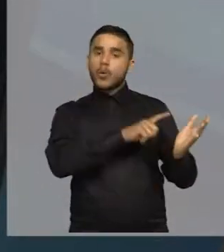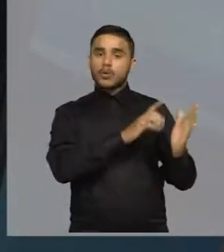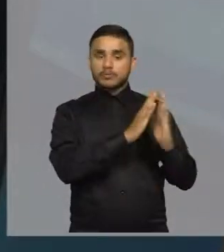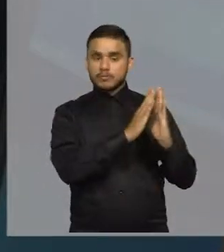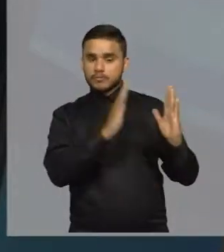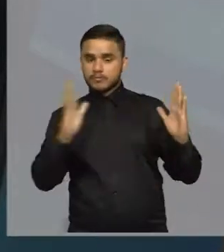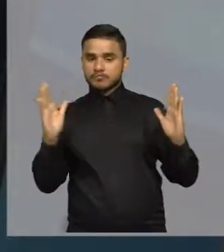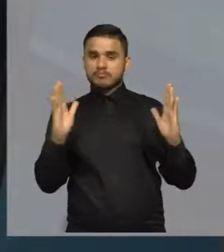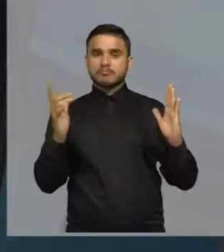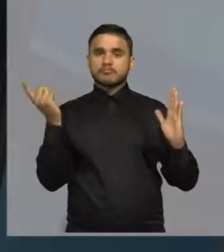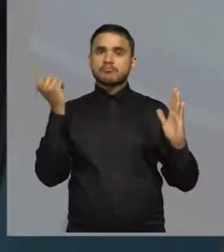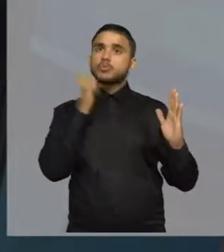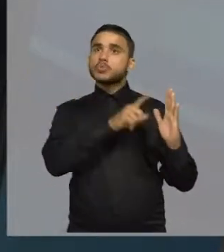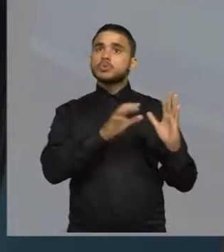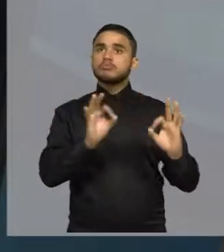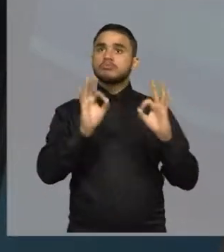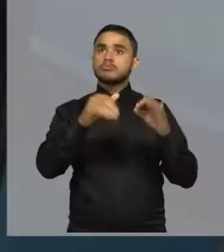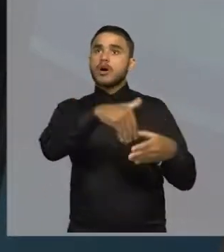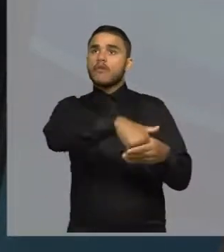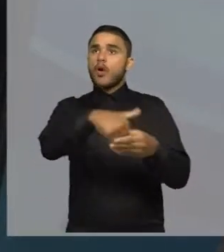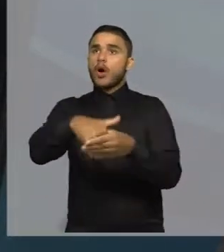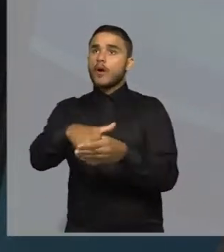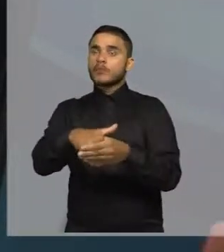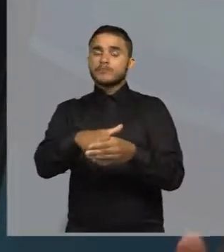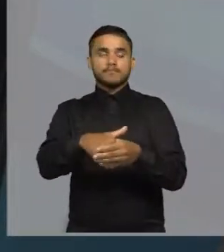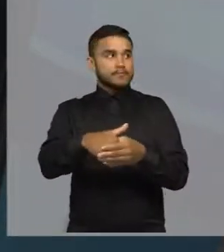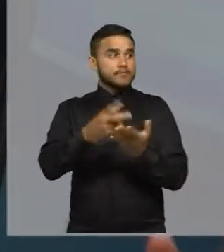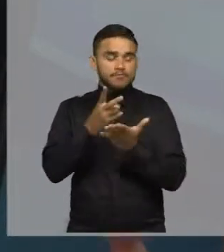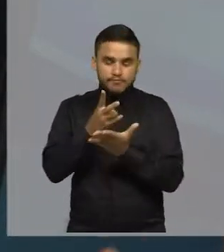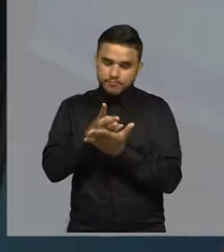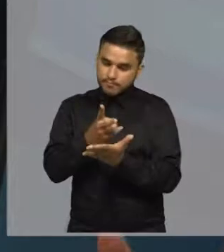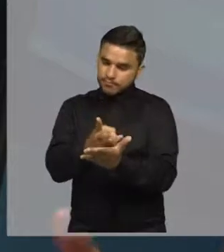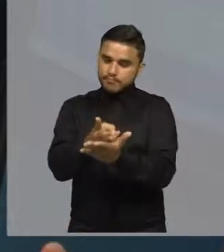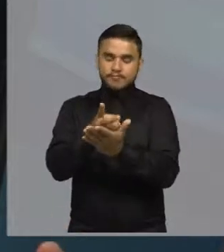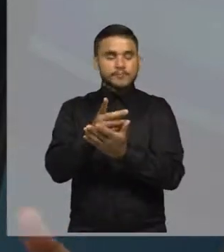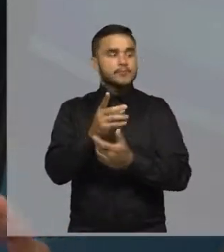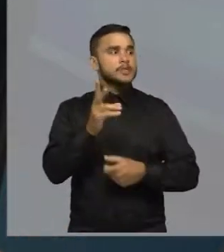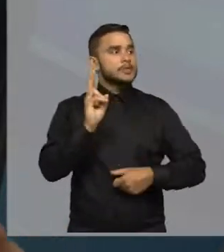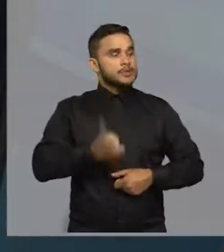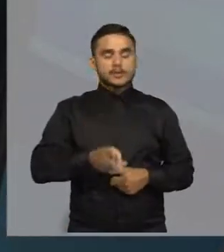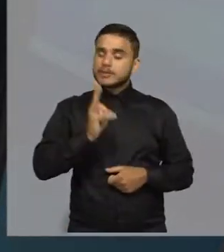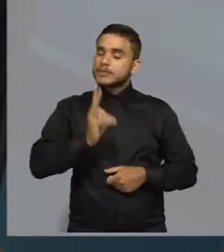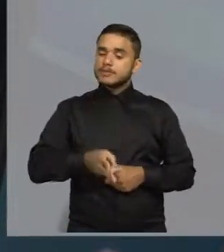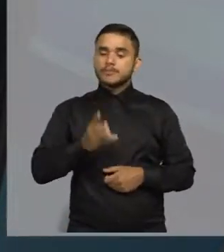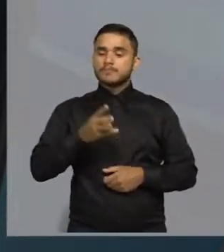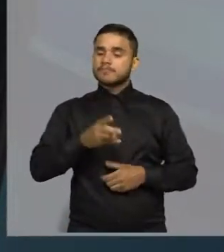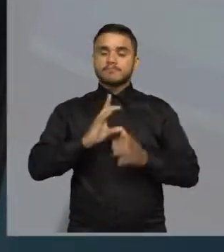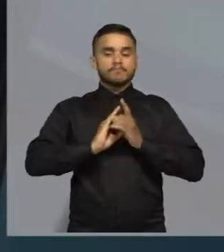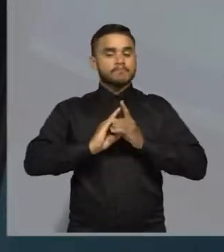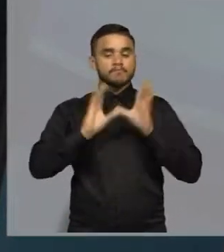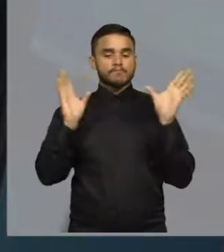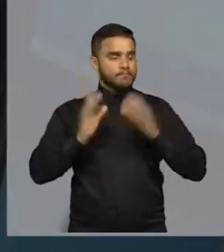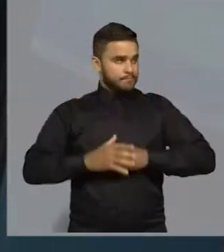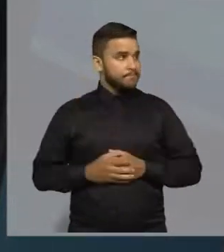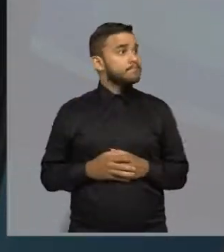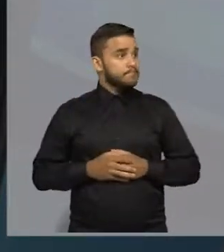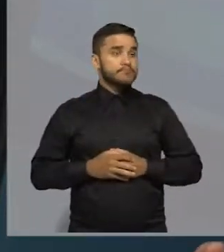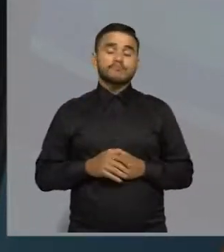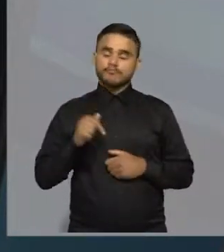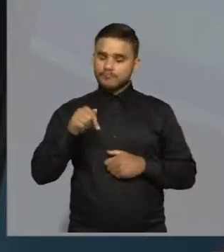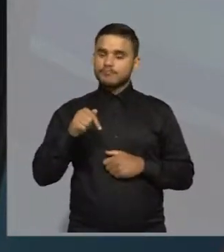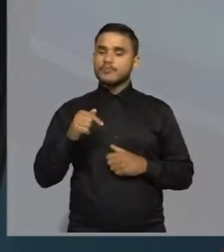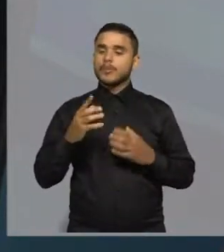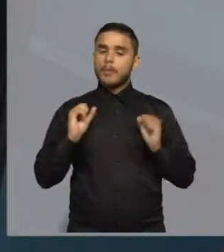uma etapa e está tudo resolvido, não. Vamos precisar continuar regando todo dia a plantinha da democracia, né? Que é uma